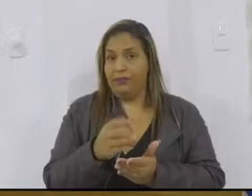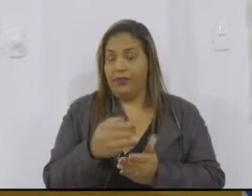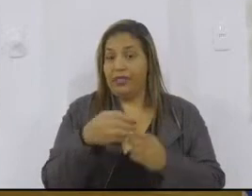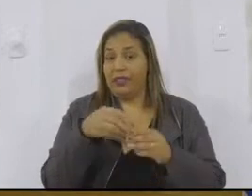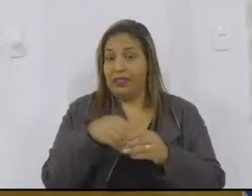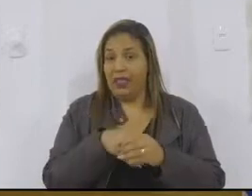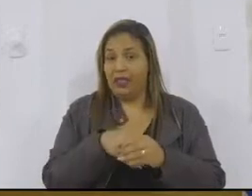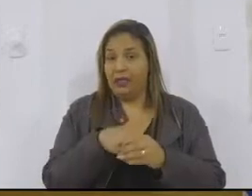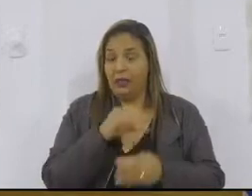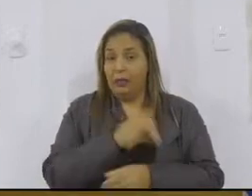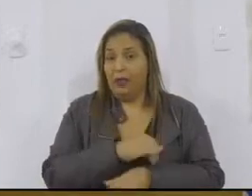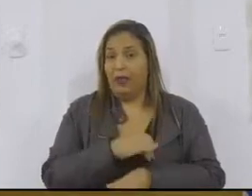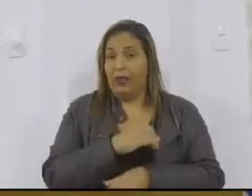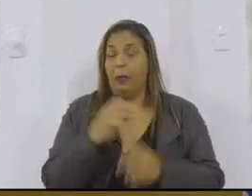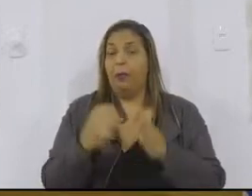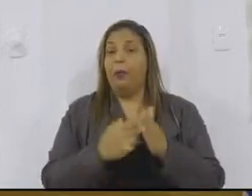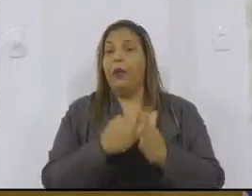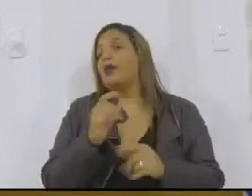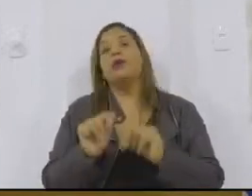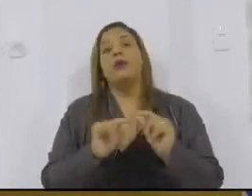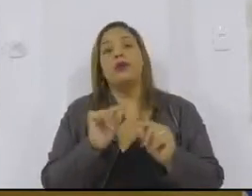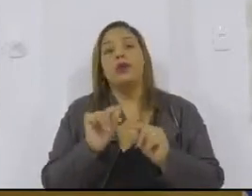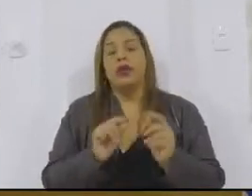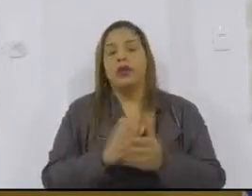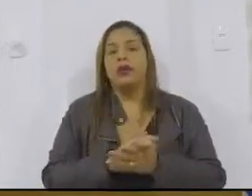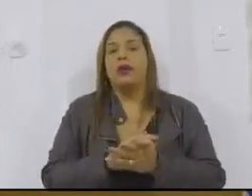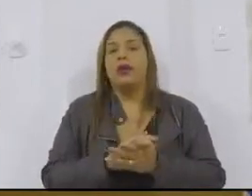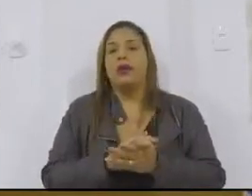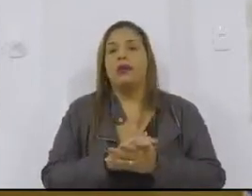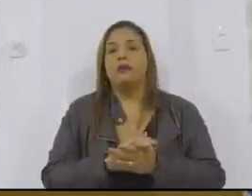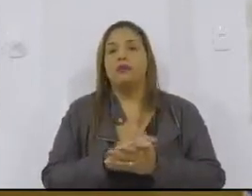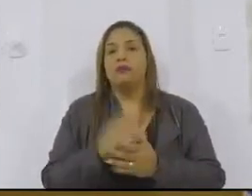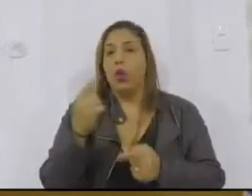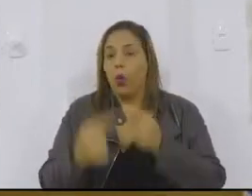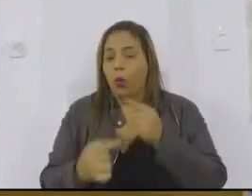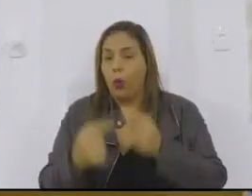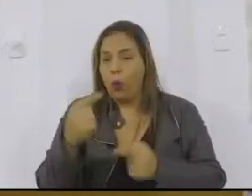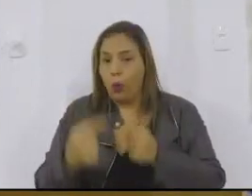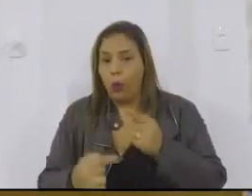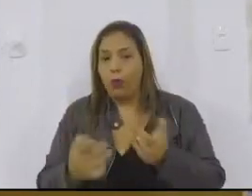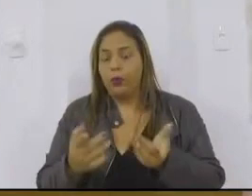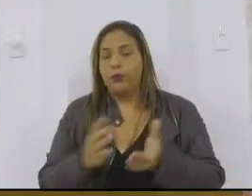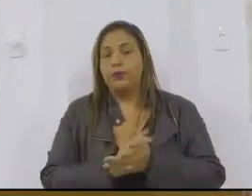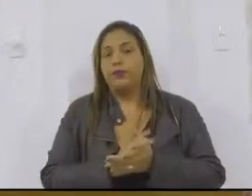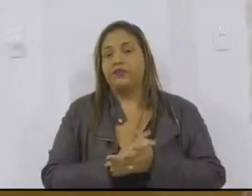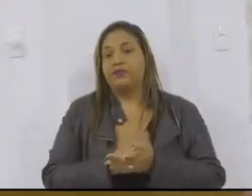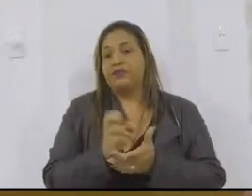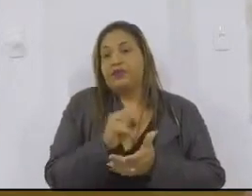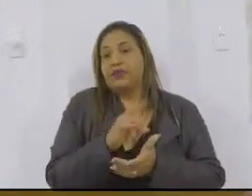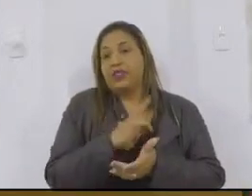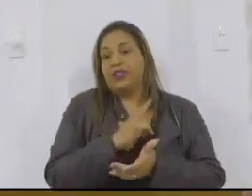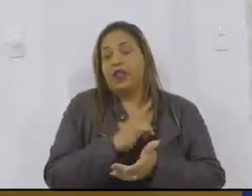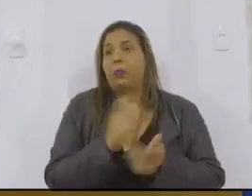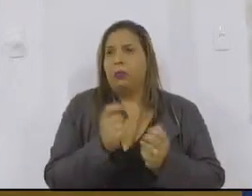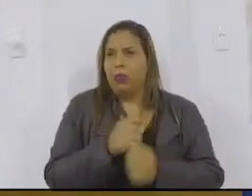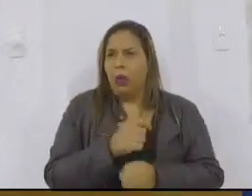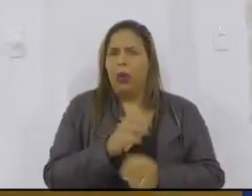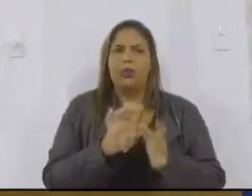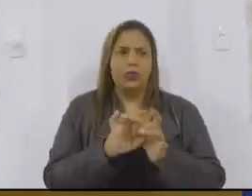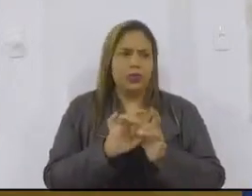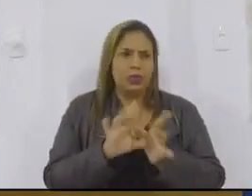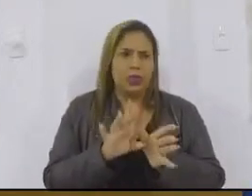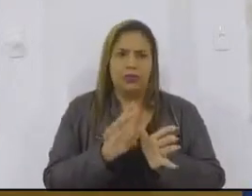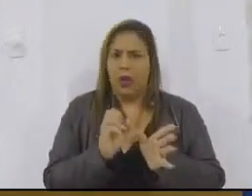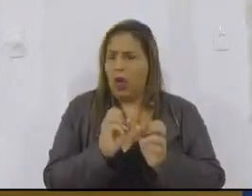empresa que ela está através de liminar. Mas enquanto tiver a liminar funcionando e puder rodar, é bom para o